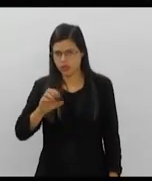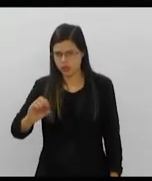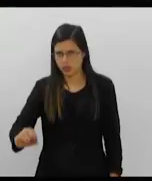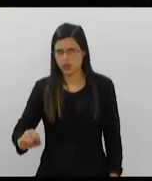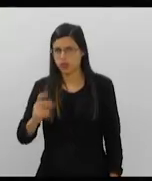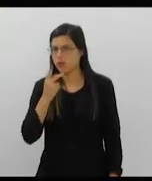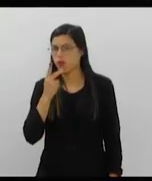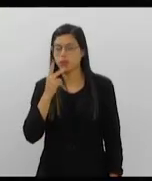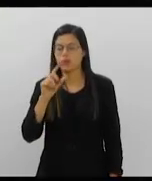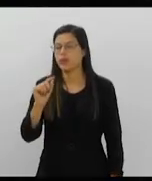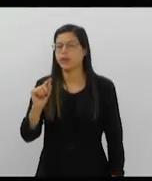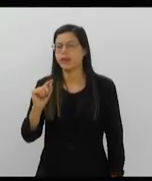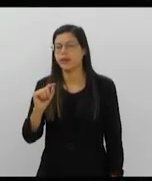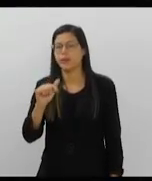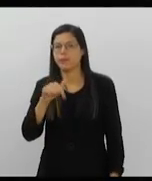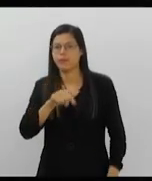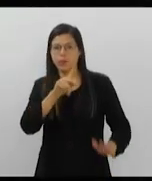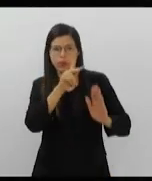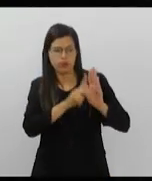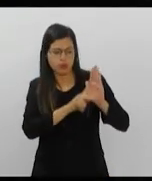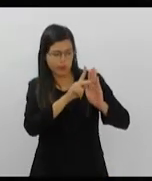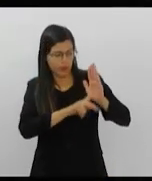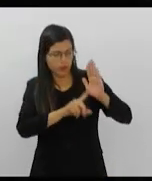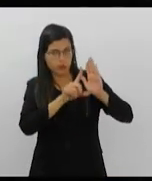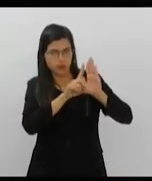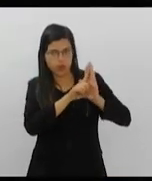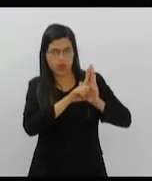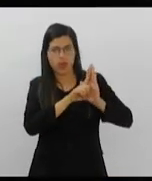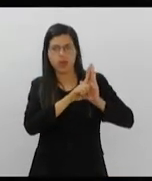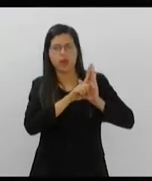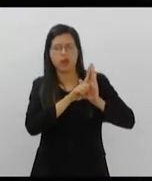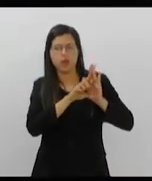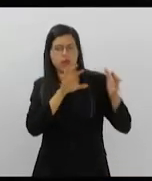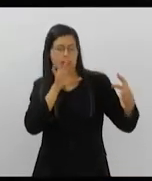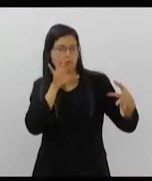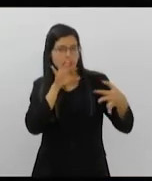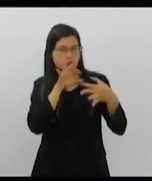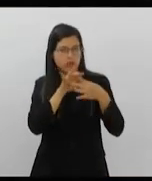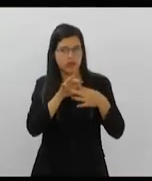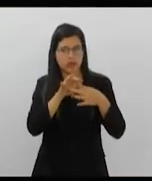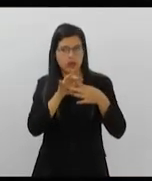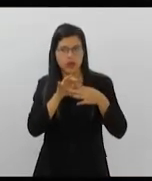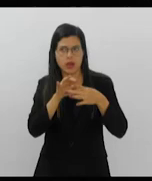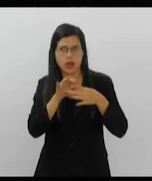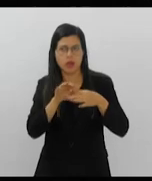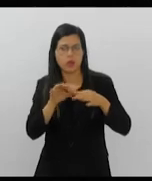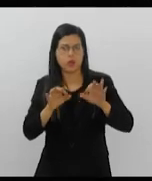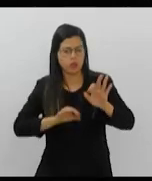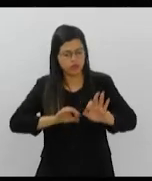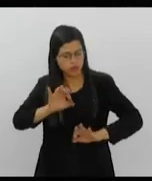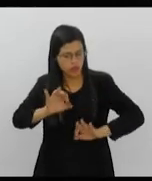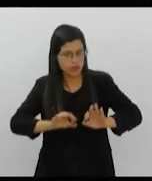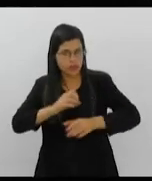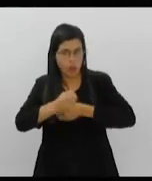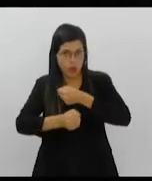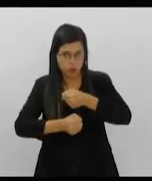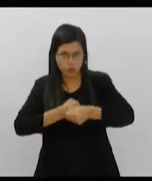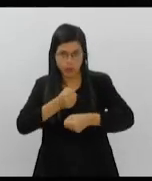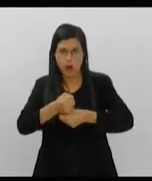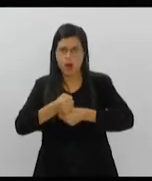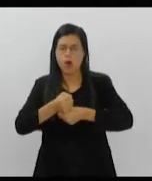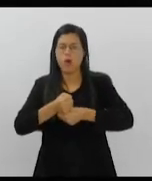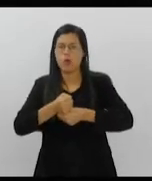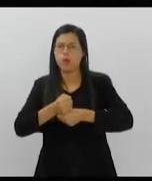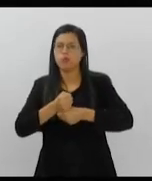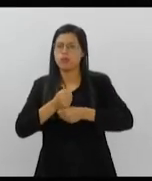seguinte: os projetos de leis relativos ao plano plurianual, as